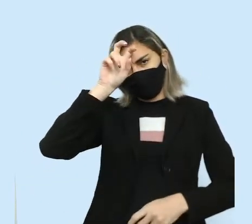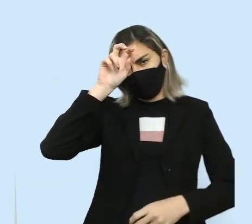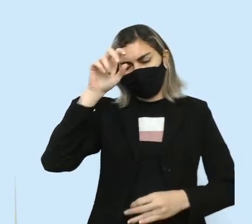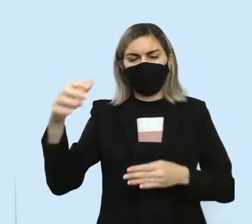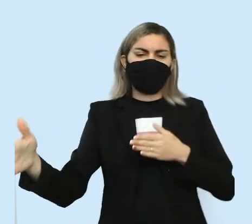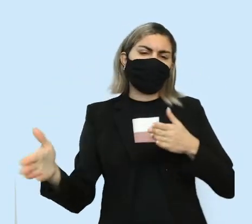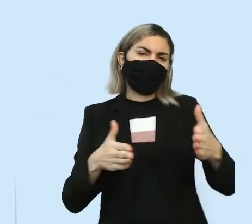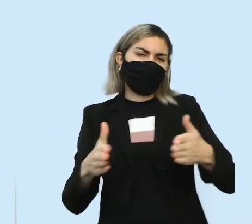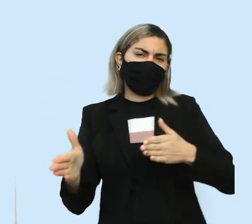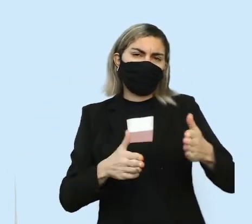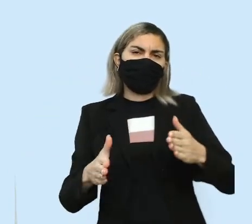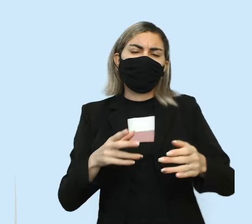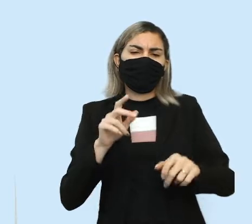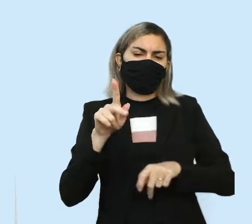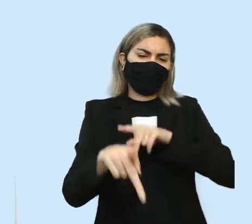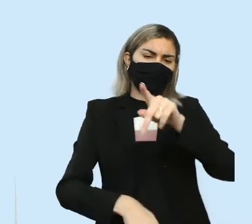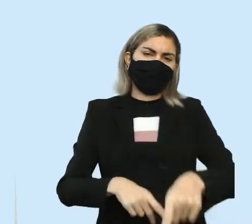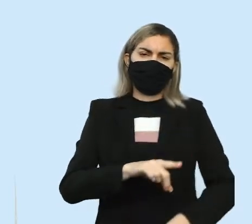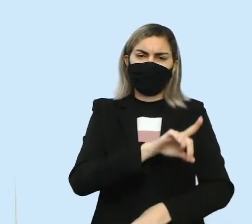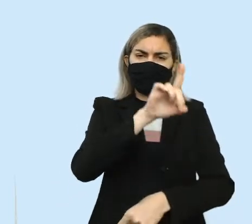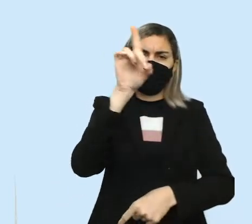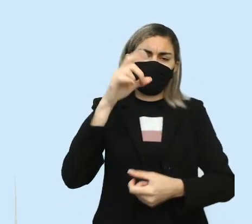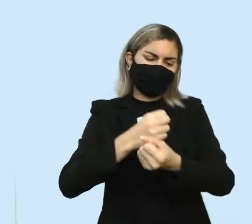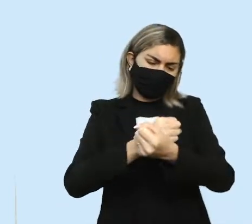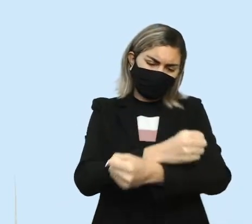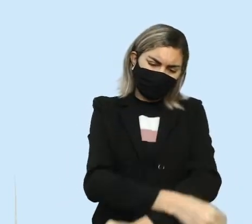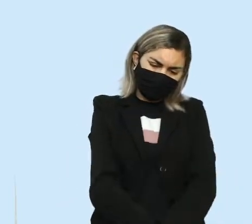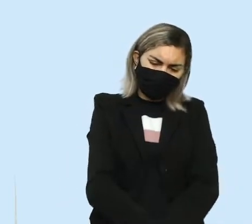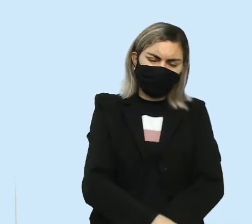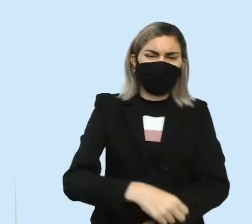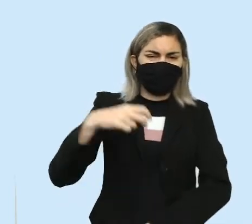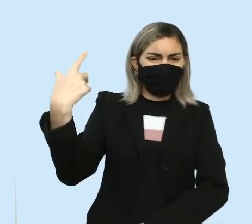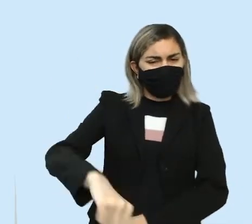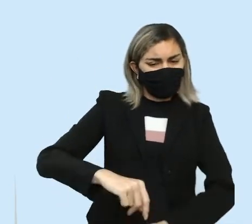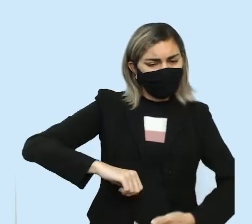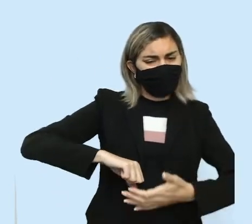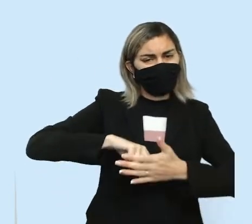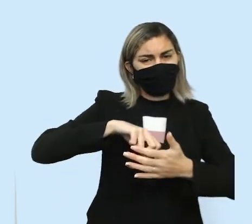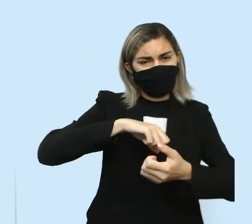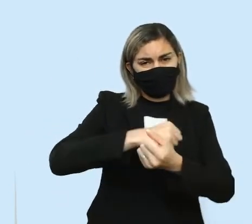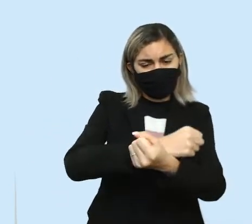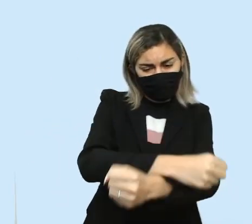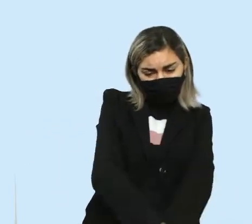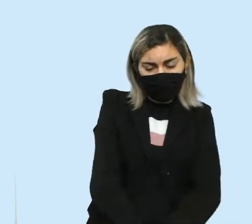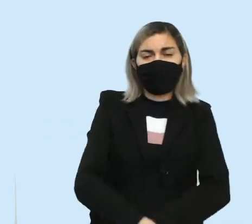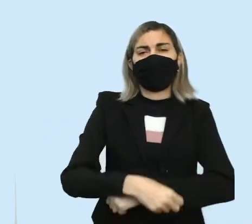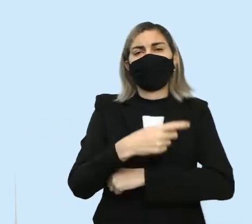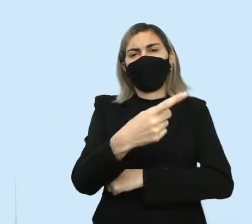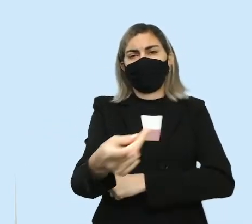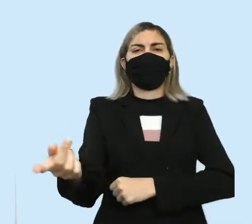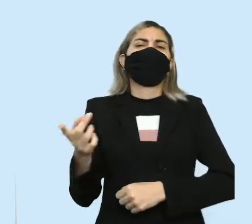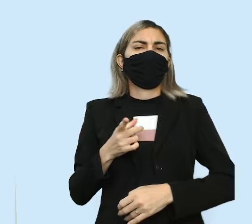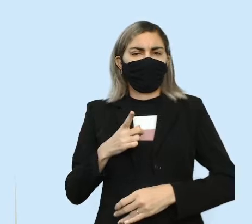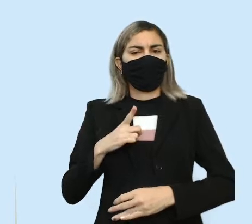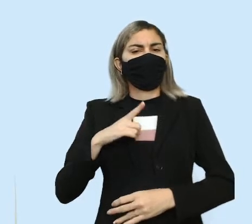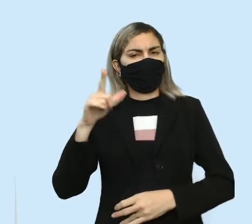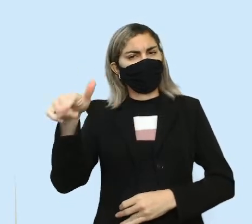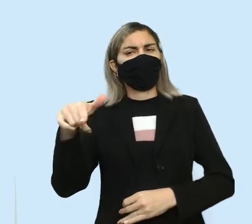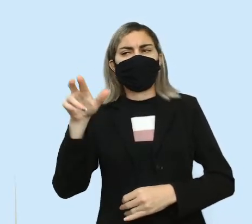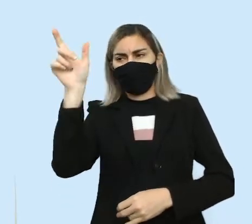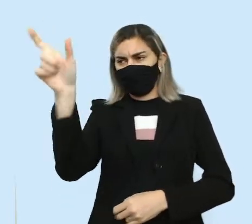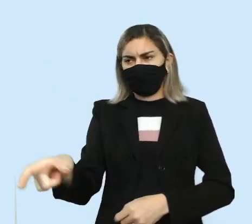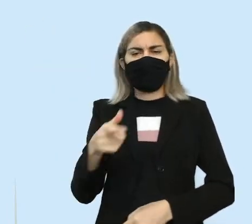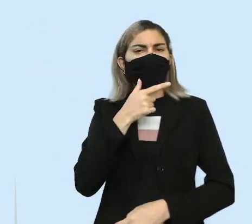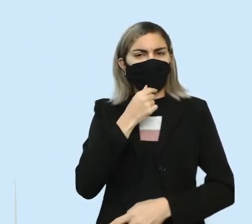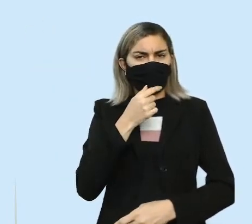naquela região. Afinal, o povo de Deus estava sendo sacrificado, estava sendo escravizado. E ele será o cara que será recebido o